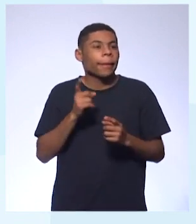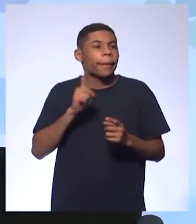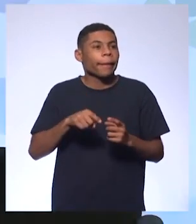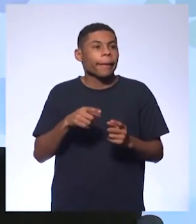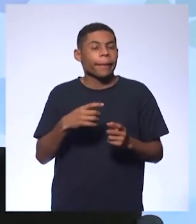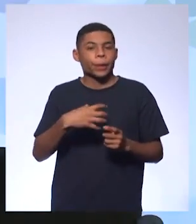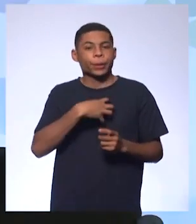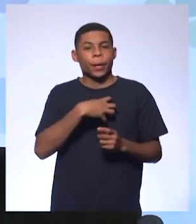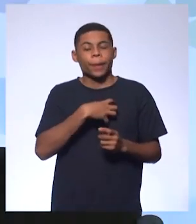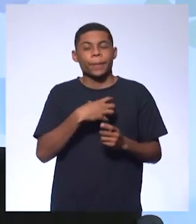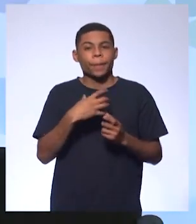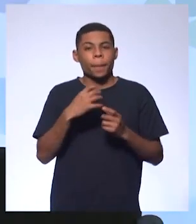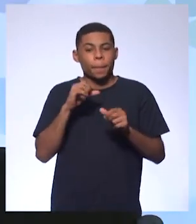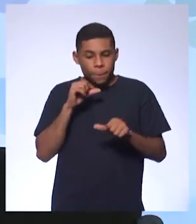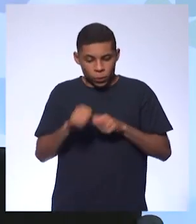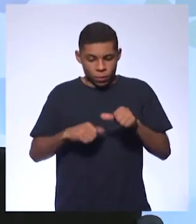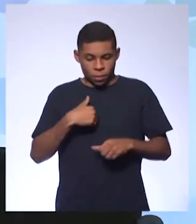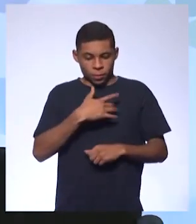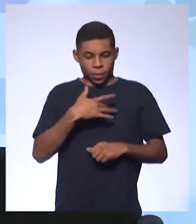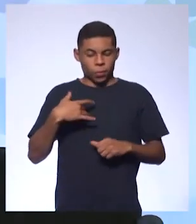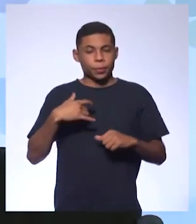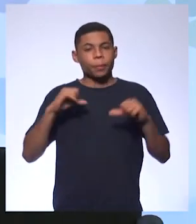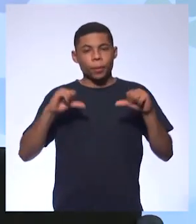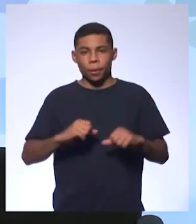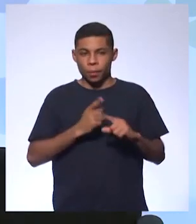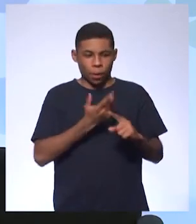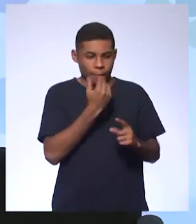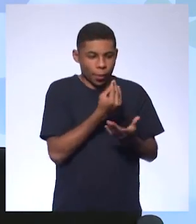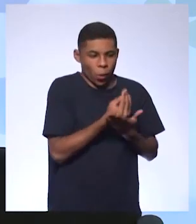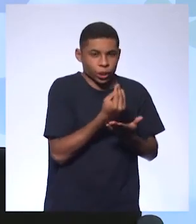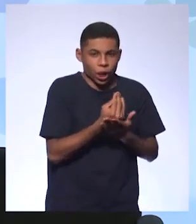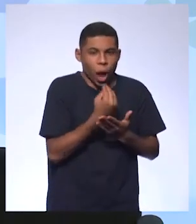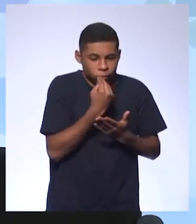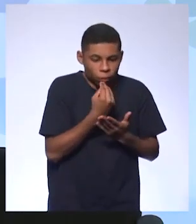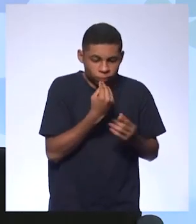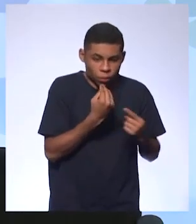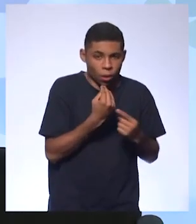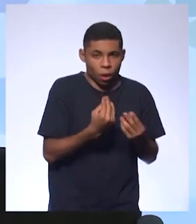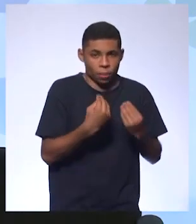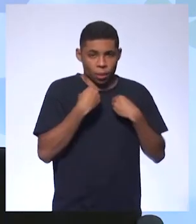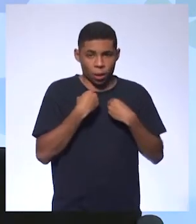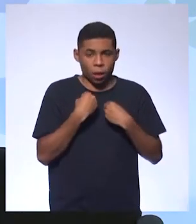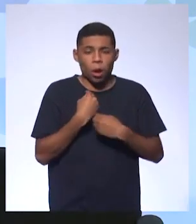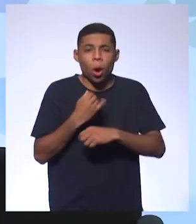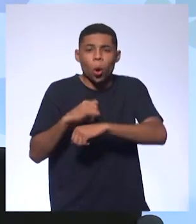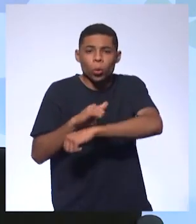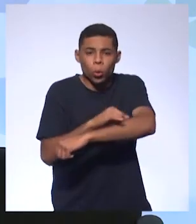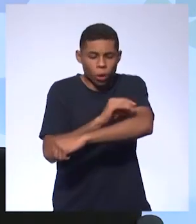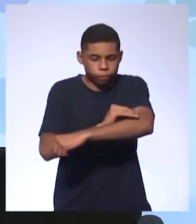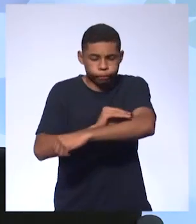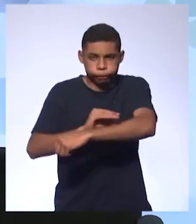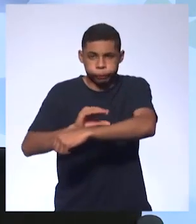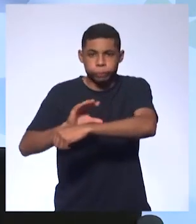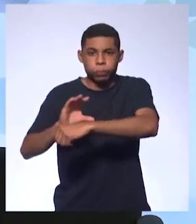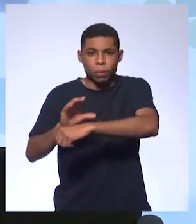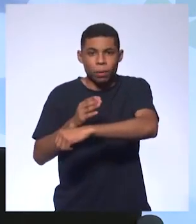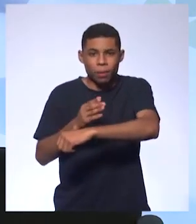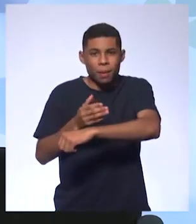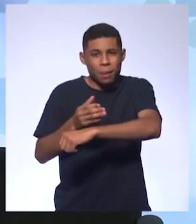consequentemente, está mudando a minha saúde. No exemplo que eu dei aqui, aumentou o meu colesterol.